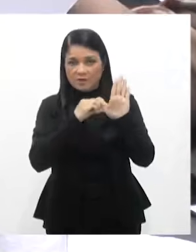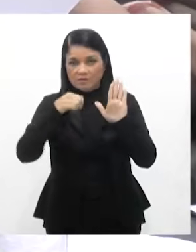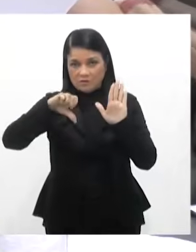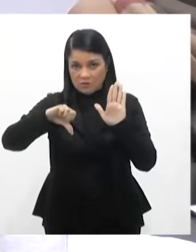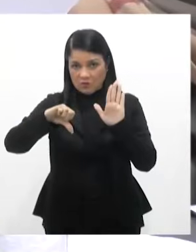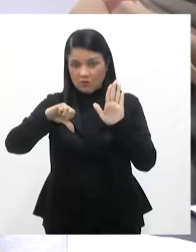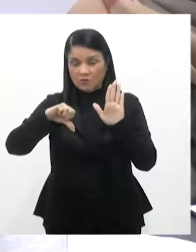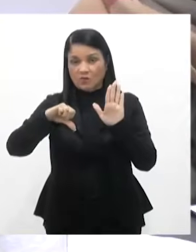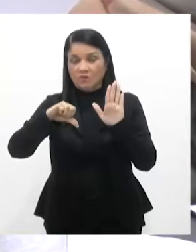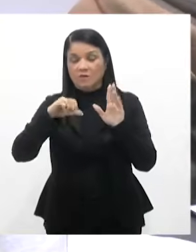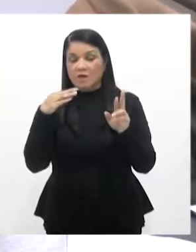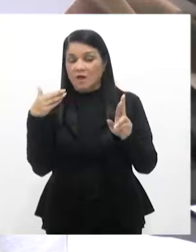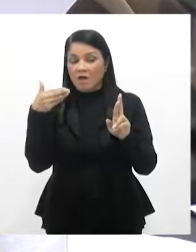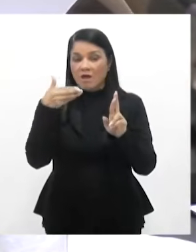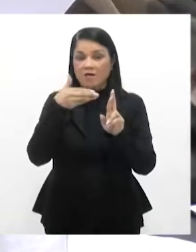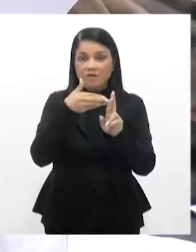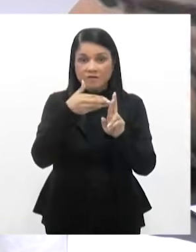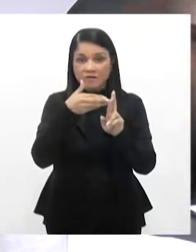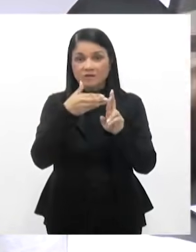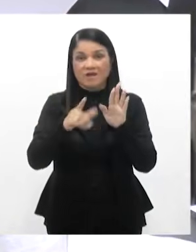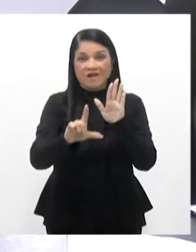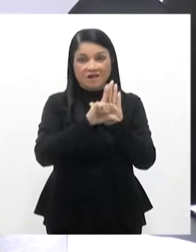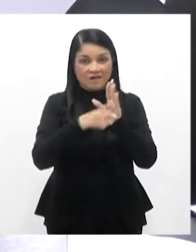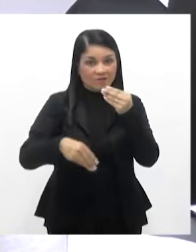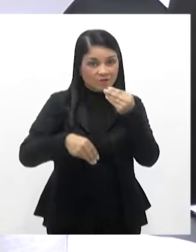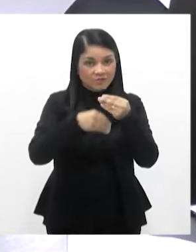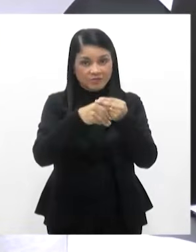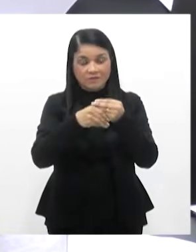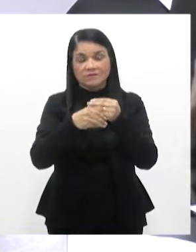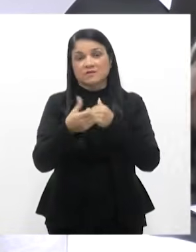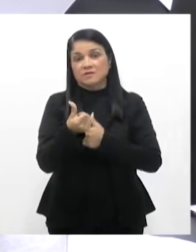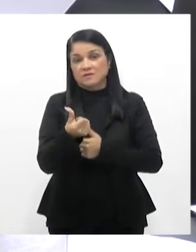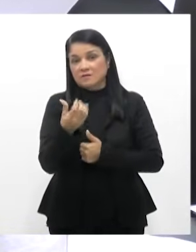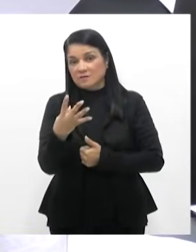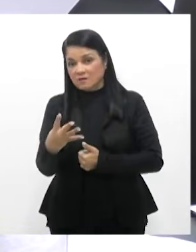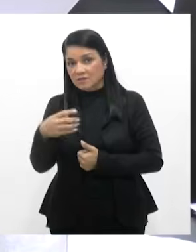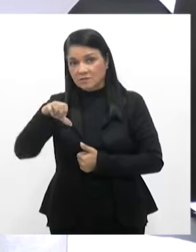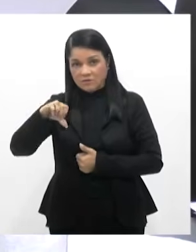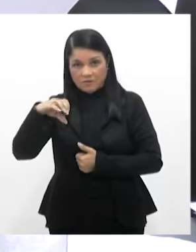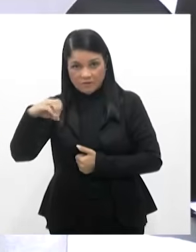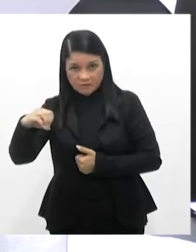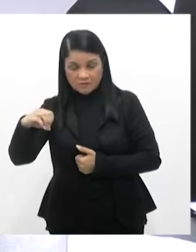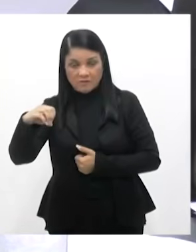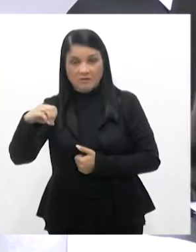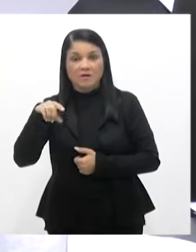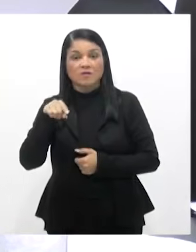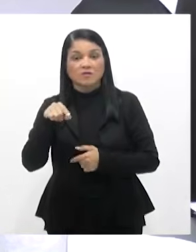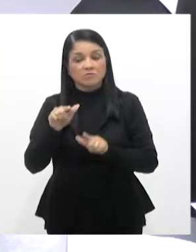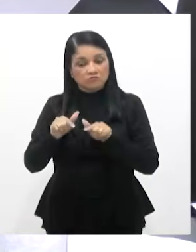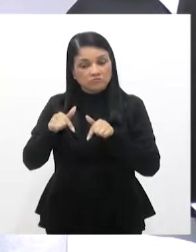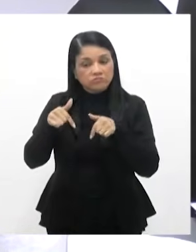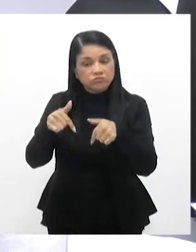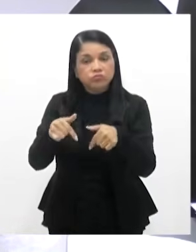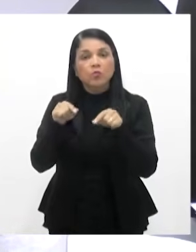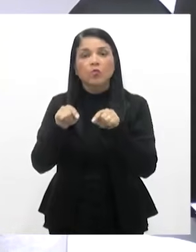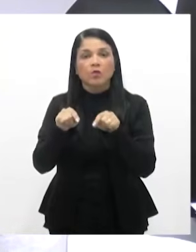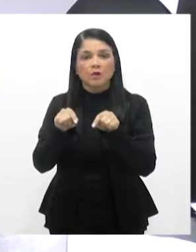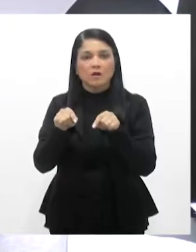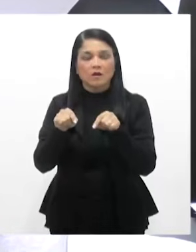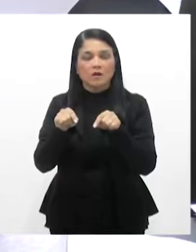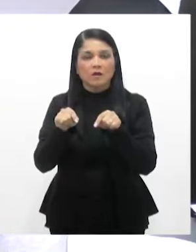se remetendo à Lei Complementar 64/90, aplicam-se